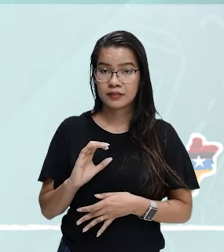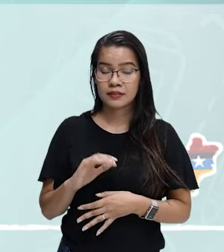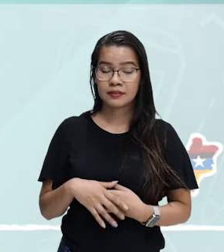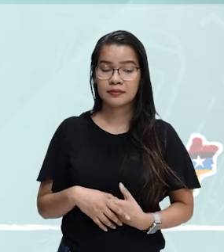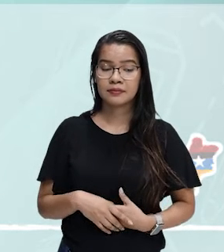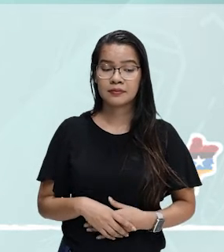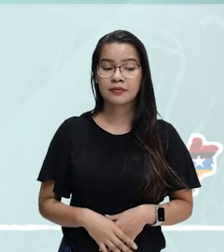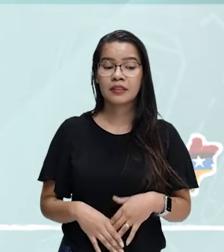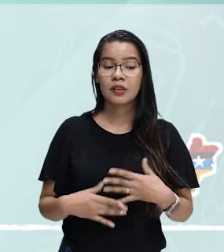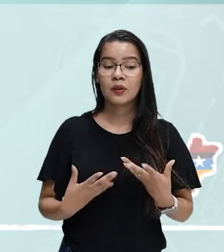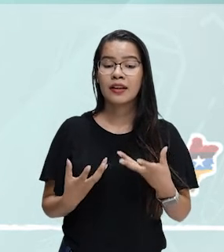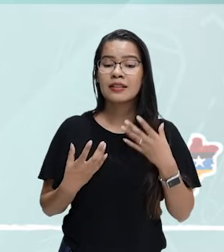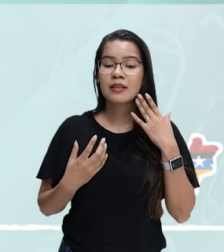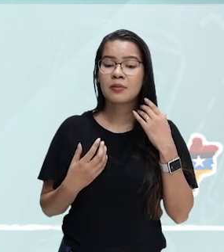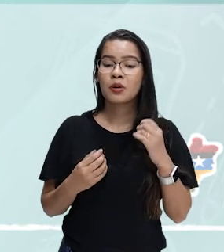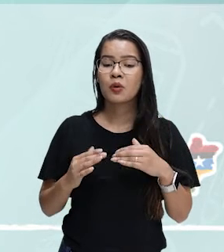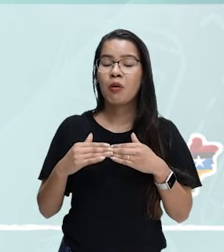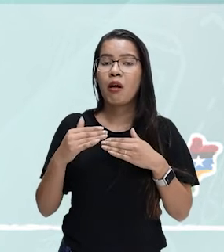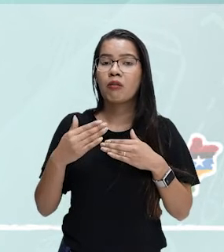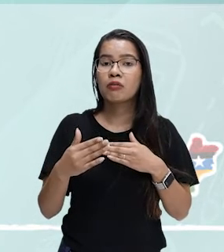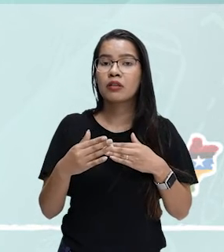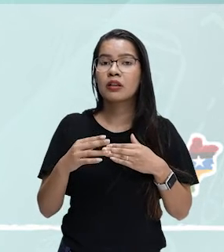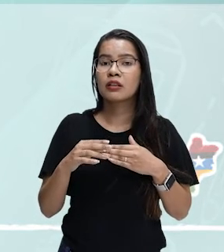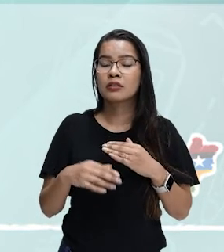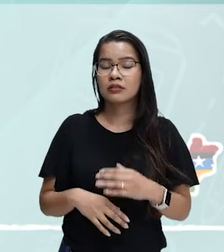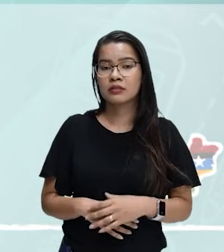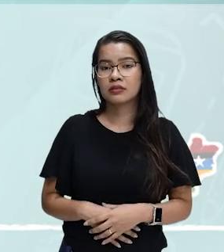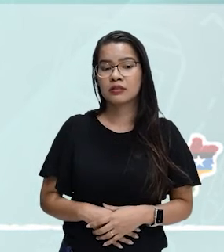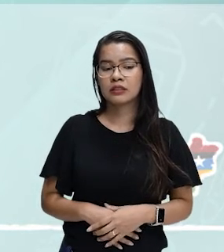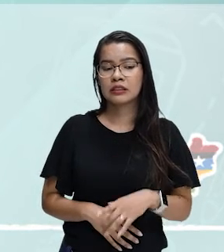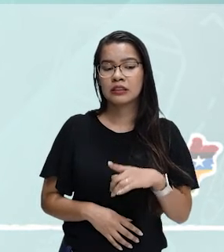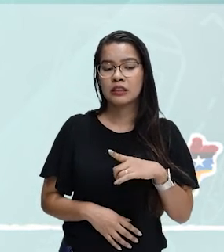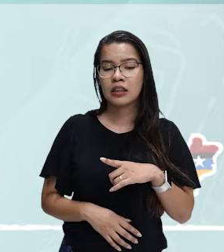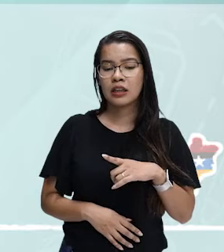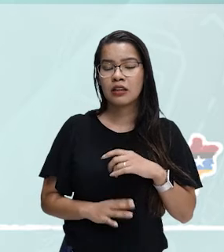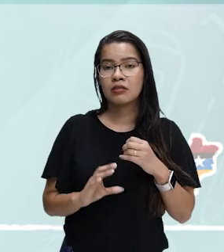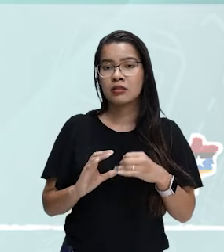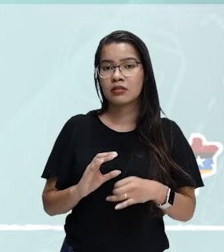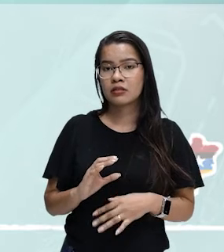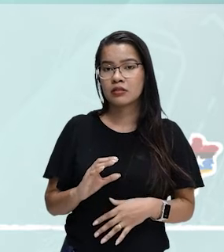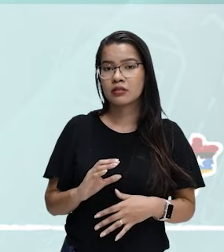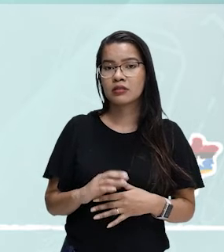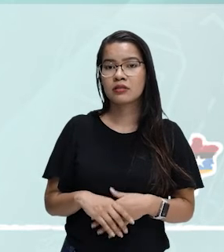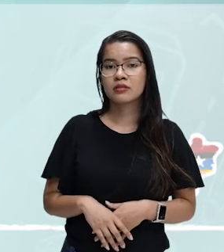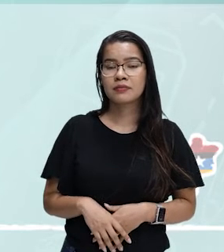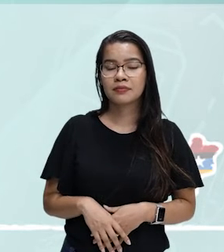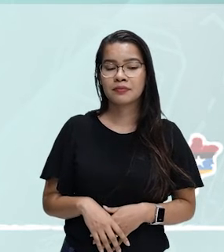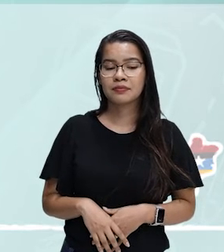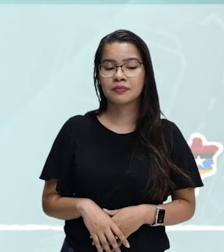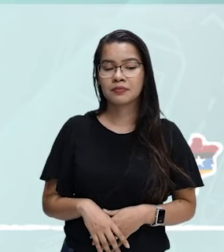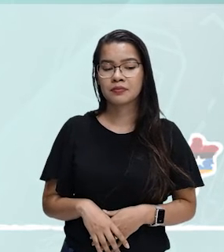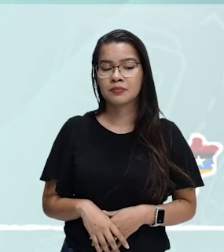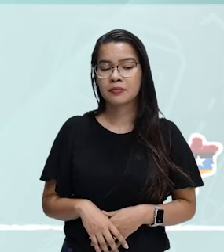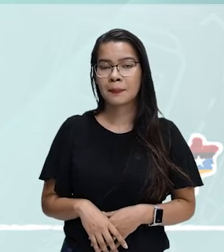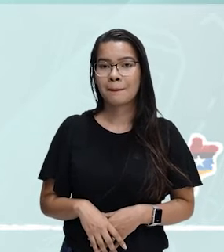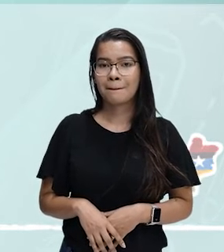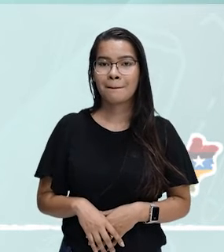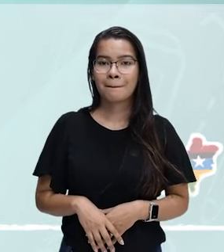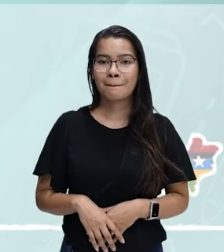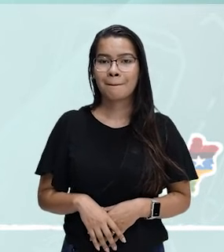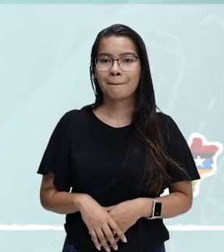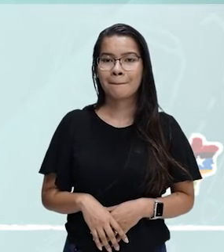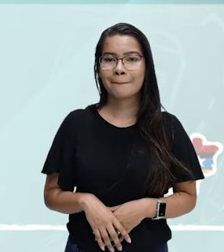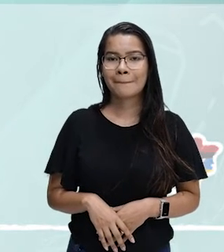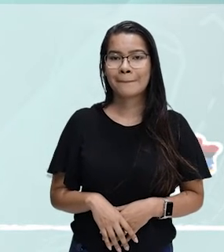saber qual das orações seguintes tem essa classificação aí de oração